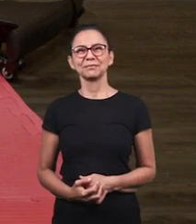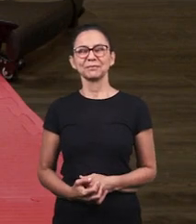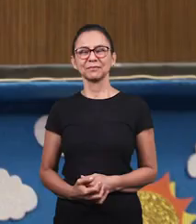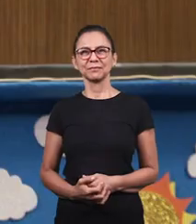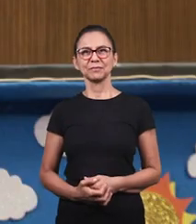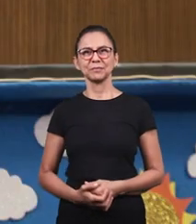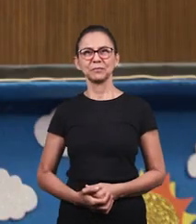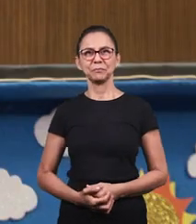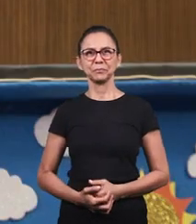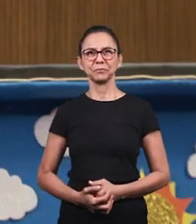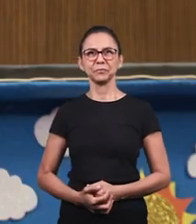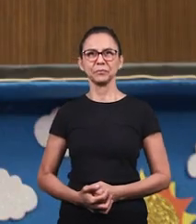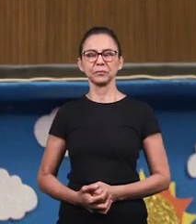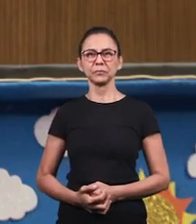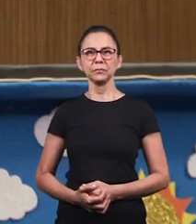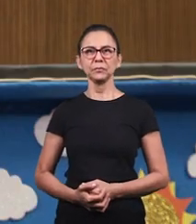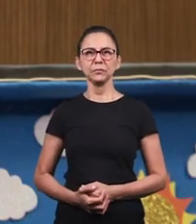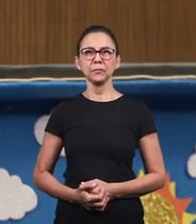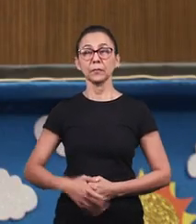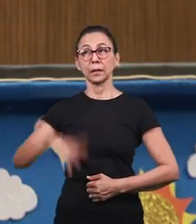aula.